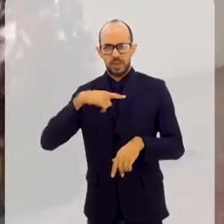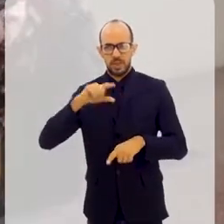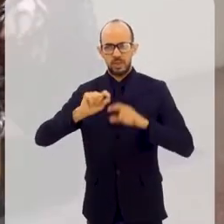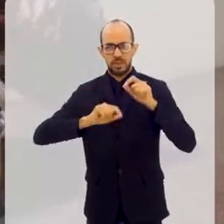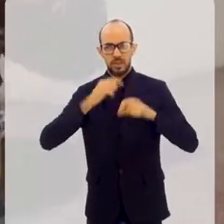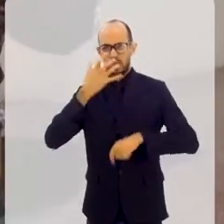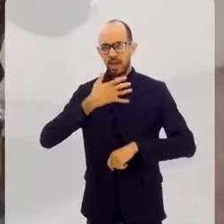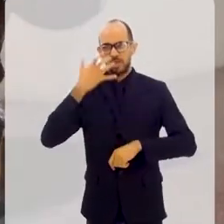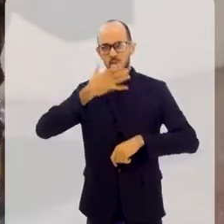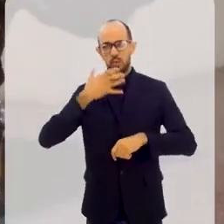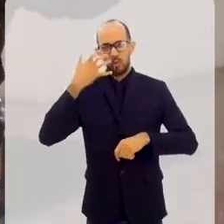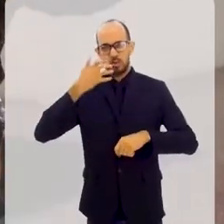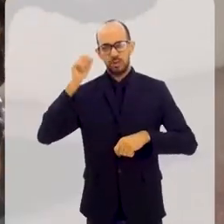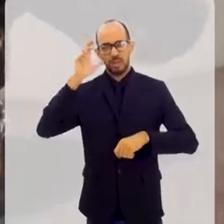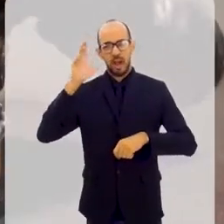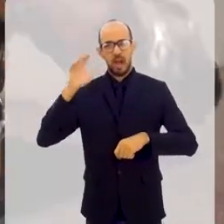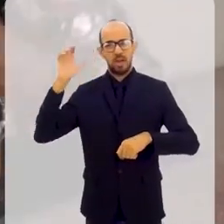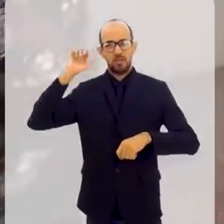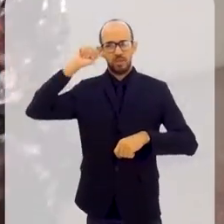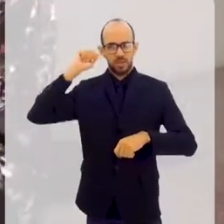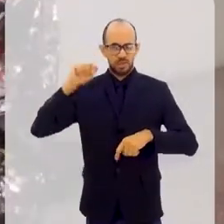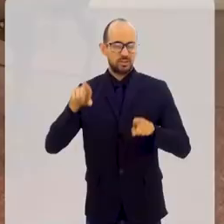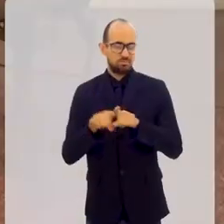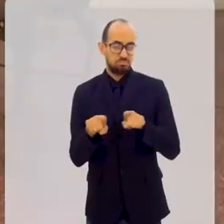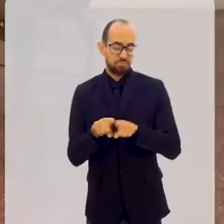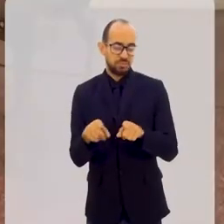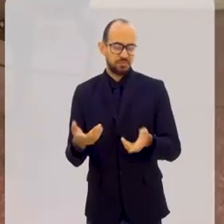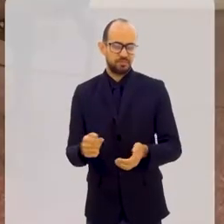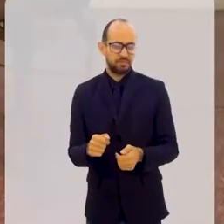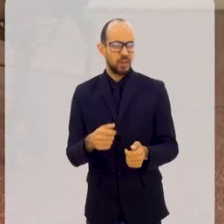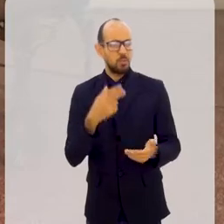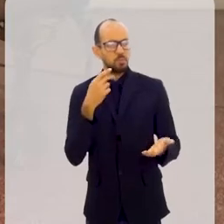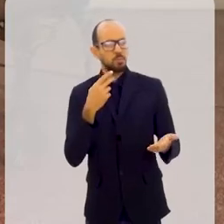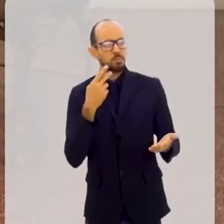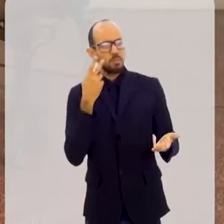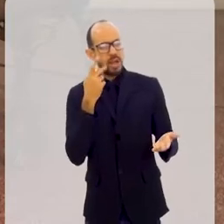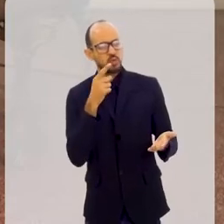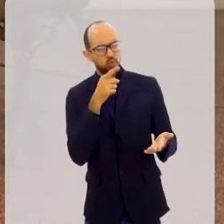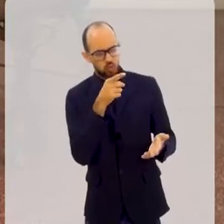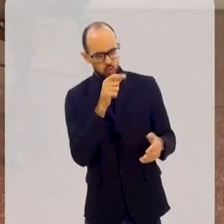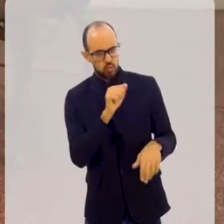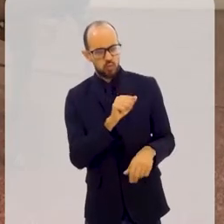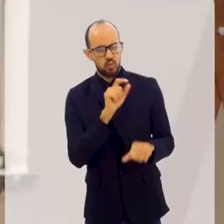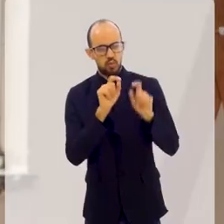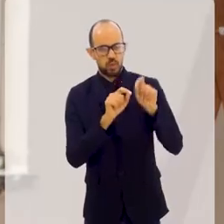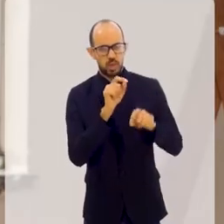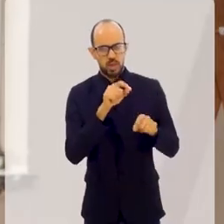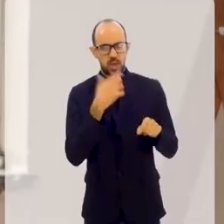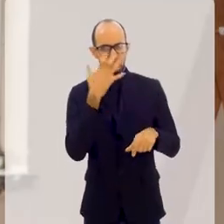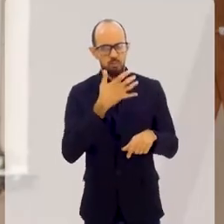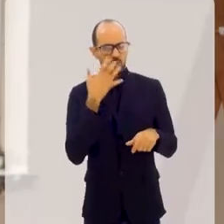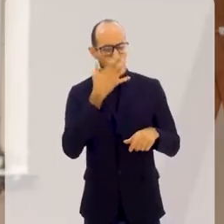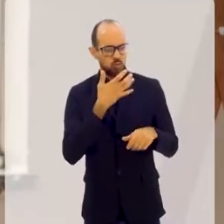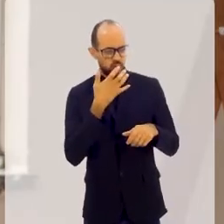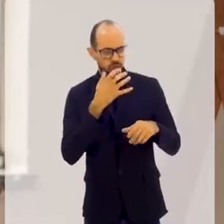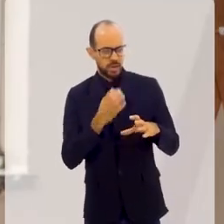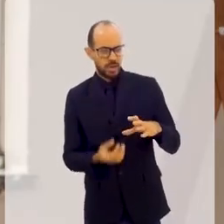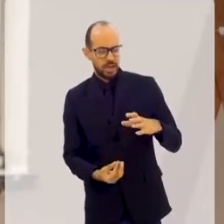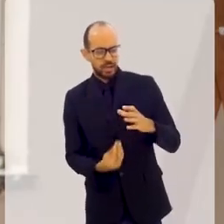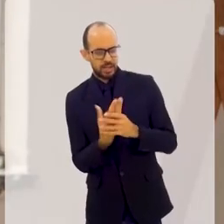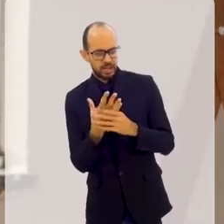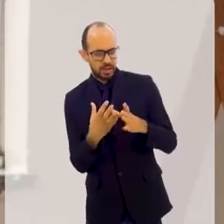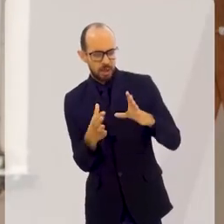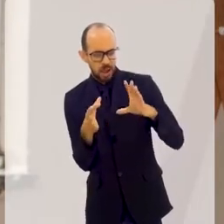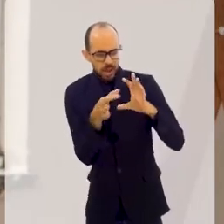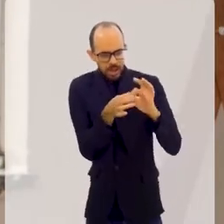e com cantores que vem da África com banda africana para o senhor a música Ela faz essa ligação